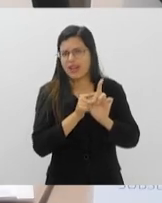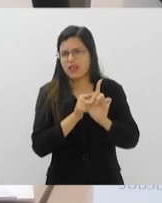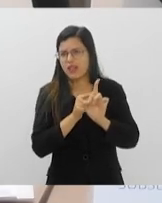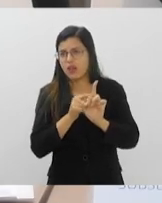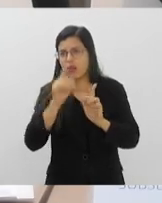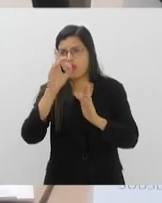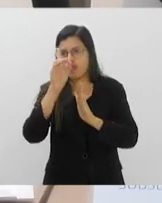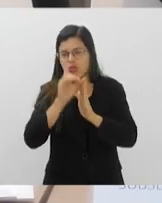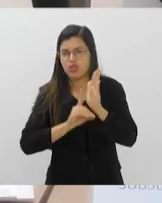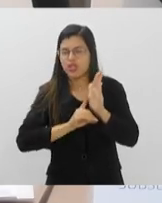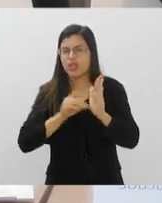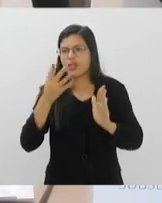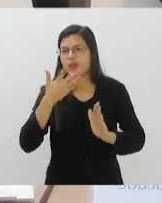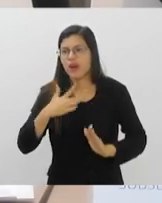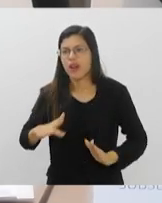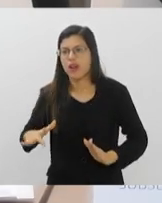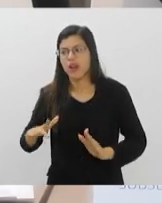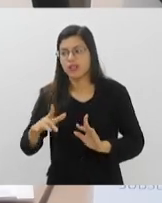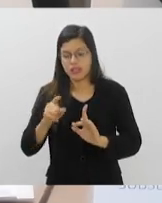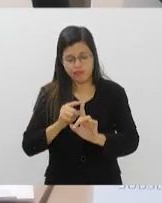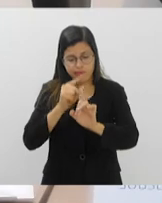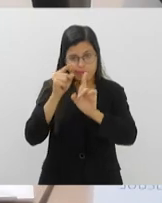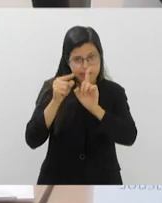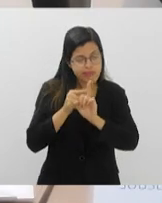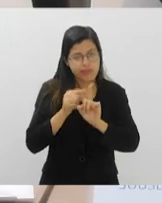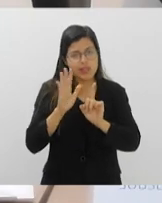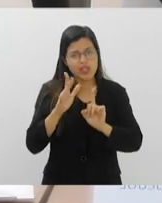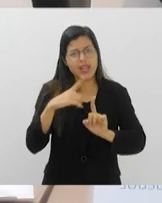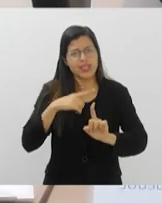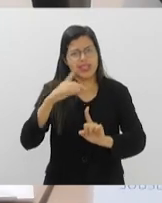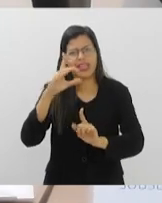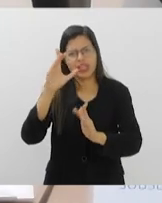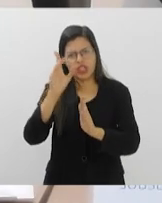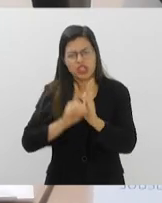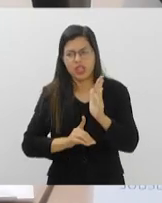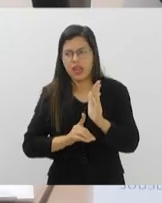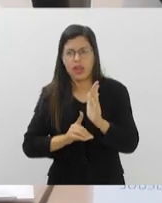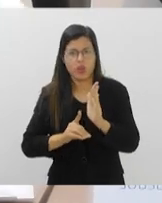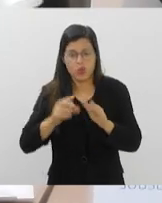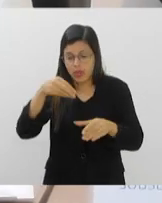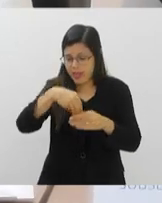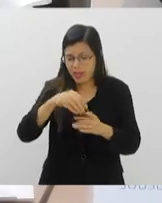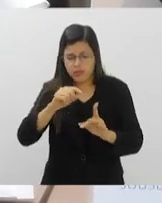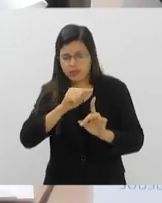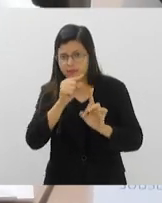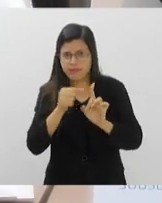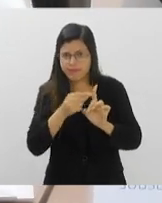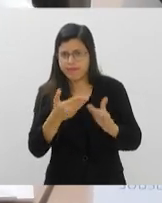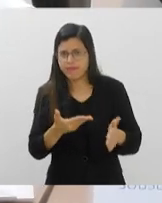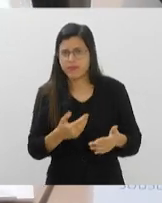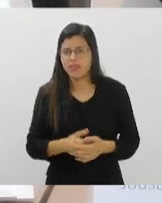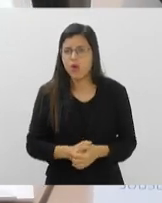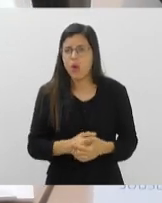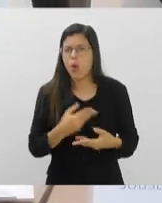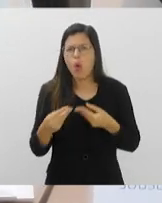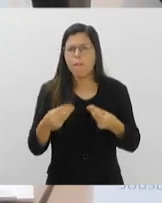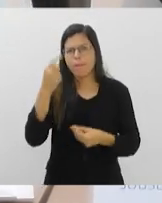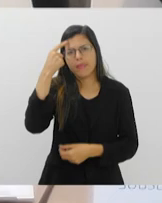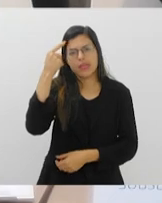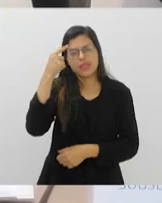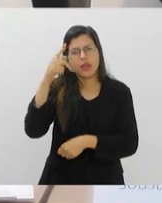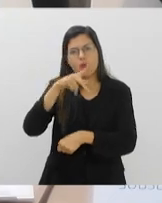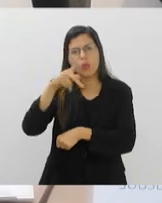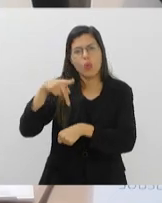infância a gente aprende isso o nascituro já tem direitos como é que a gente pode pensar em um país sério quando entender que o